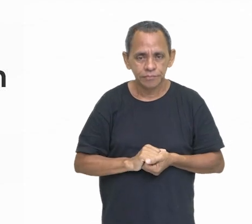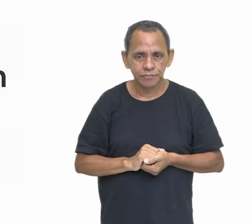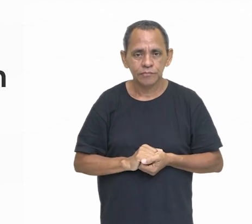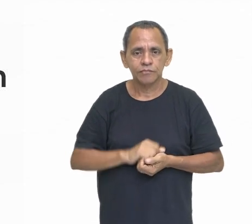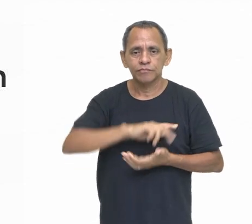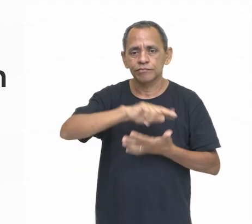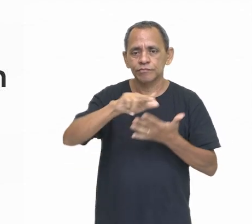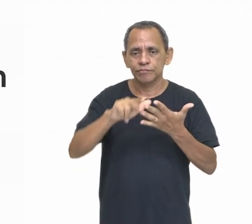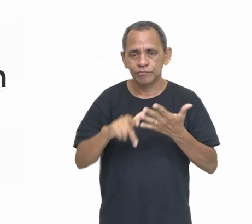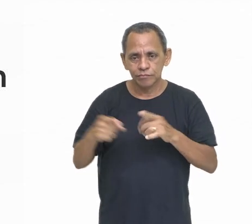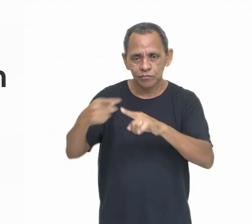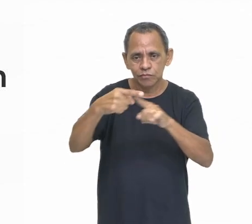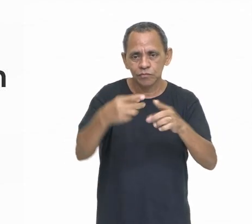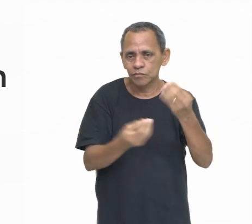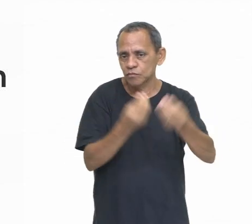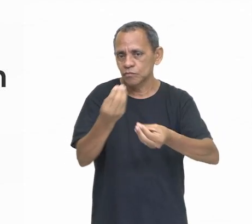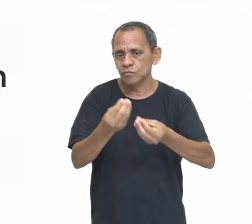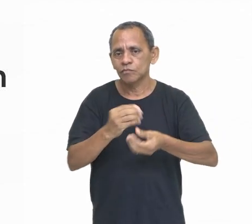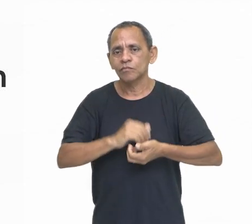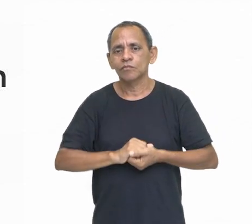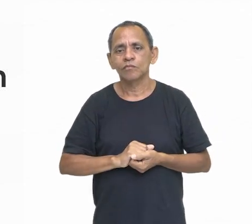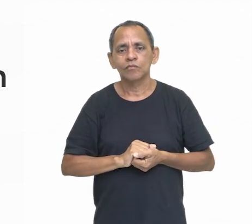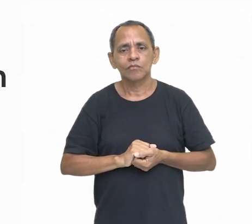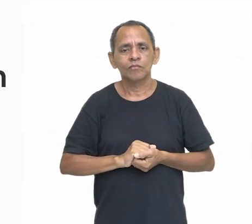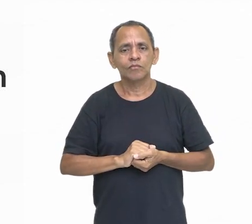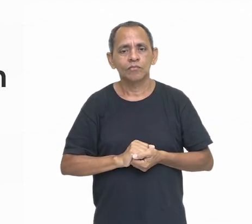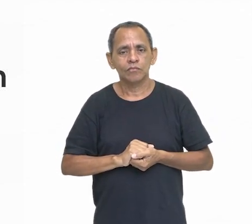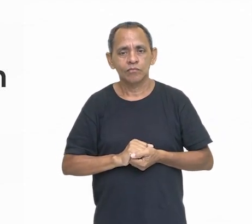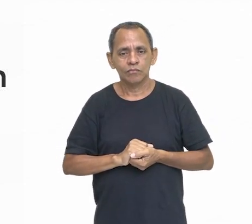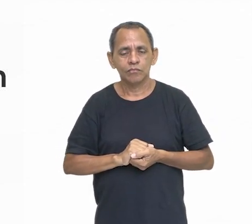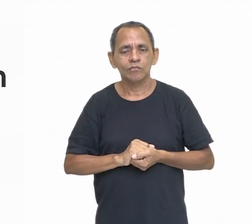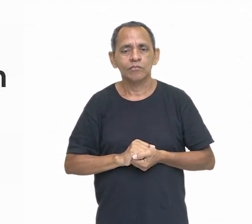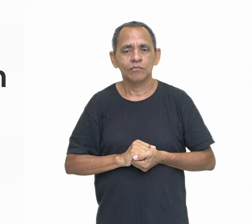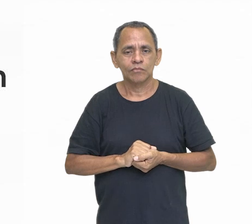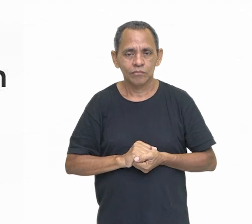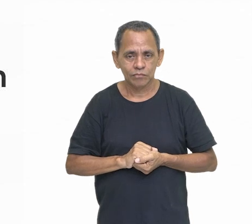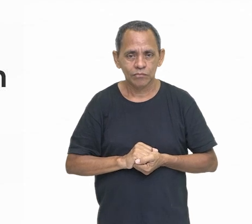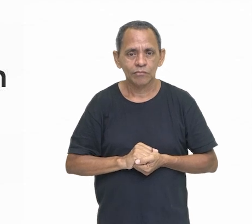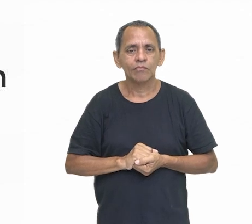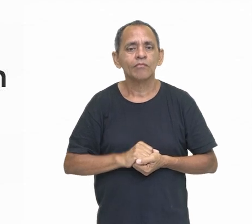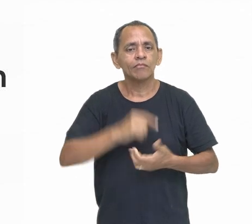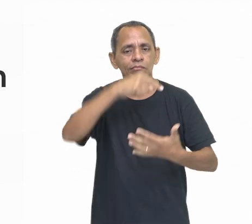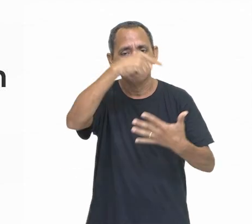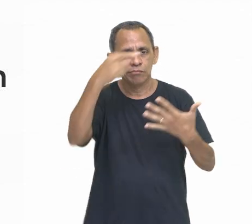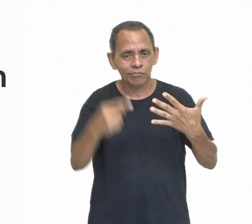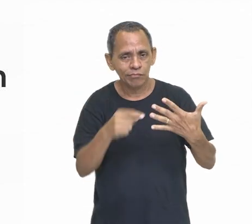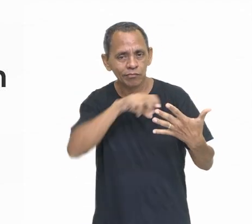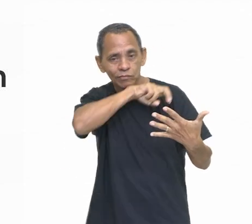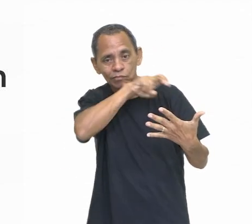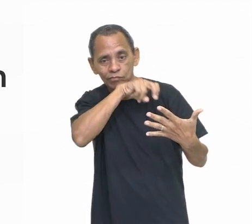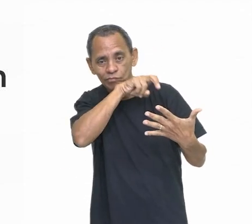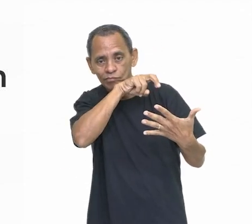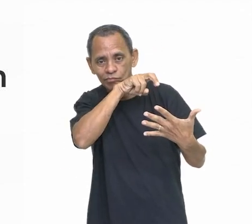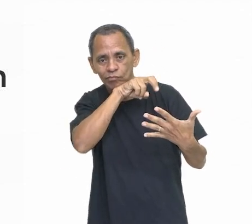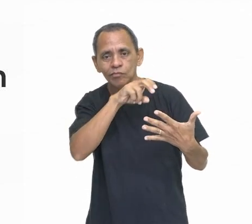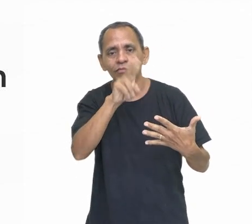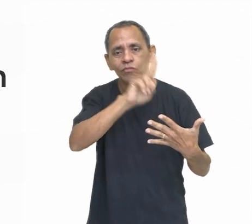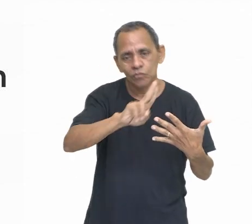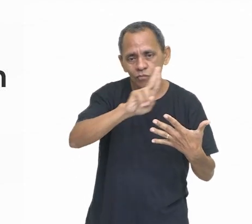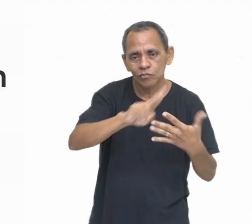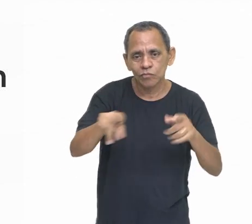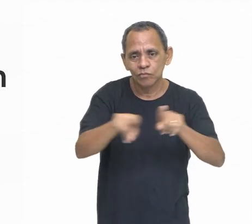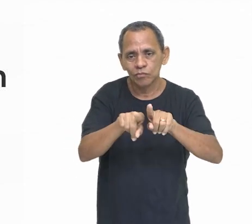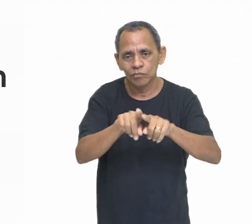diversos aspectos, como o Kukulkan, né, a serpente emplumada, na qual,